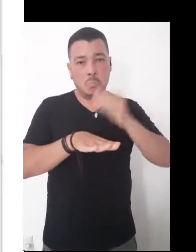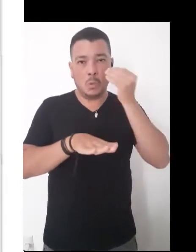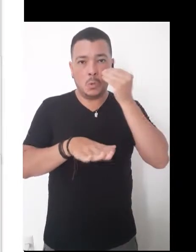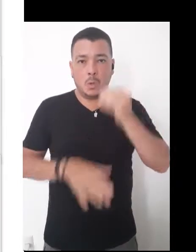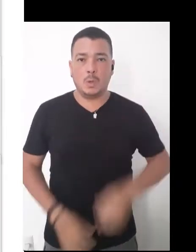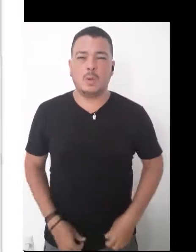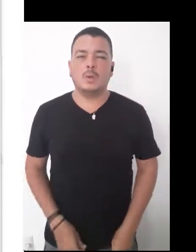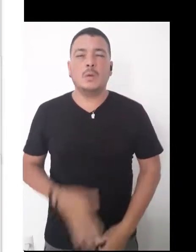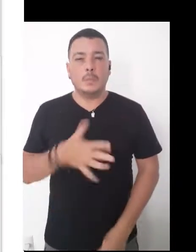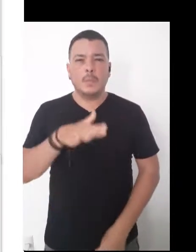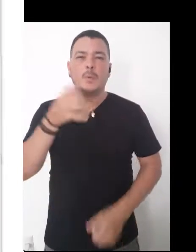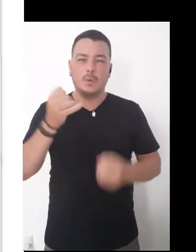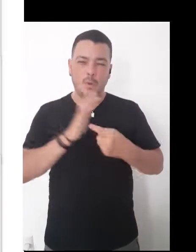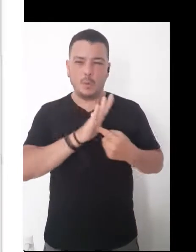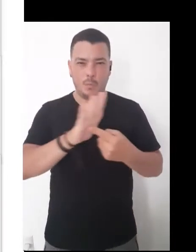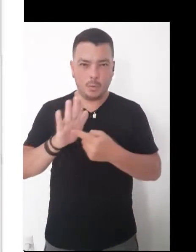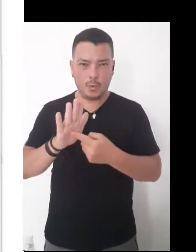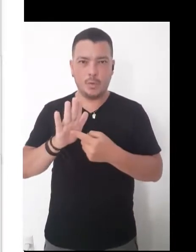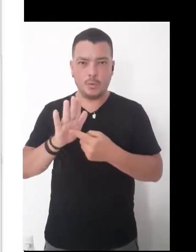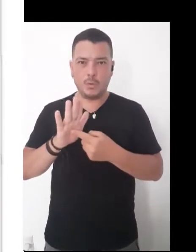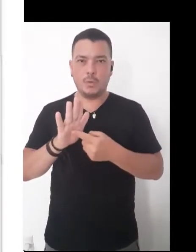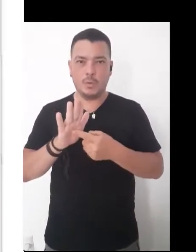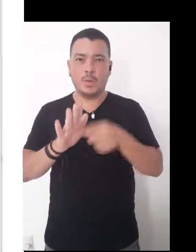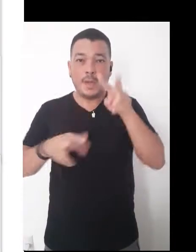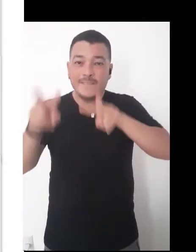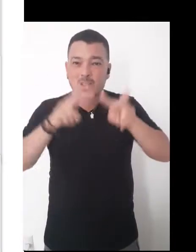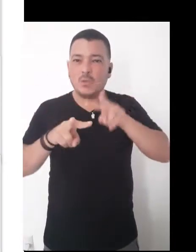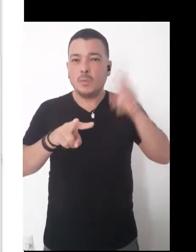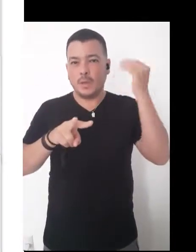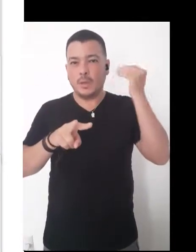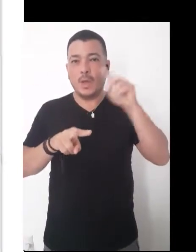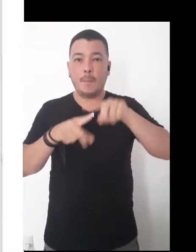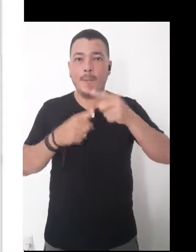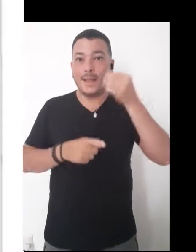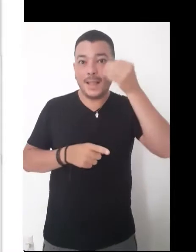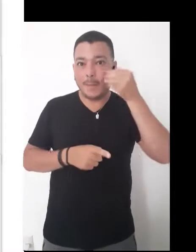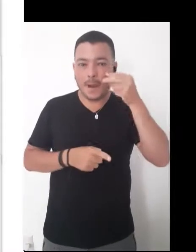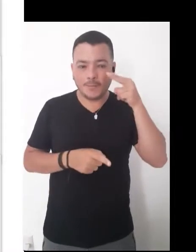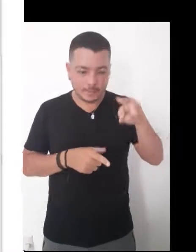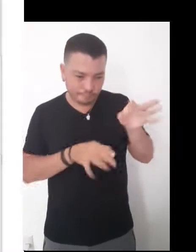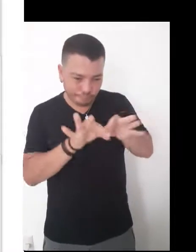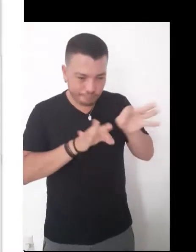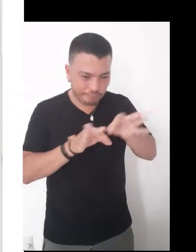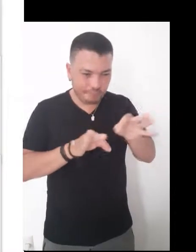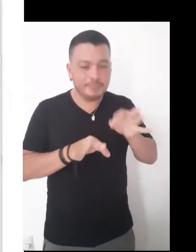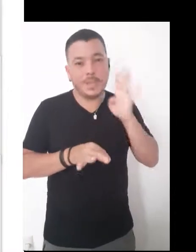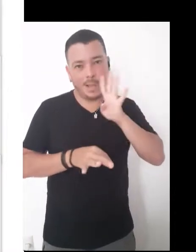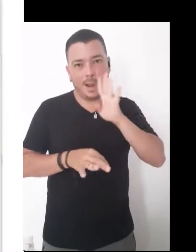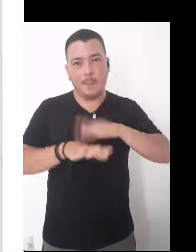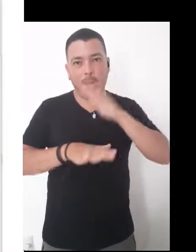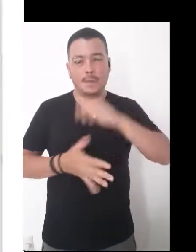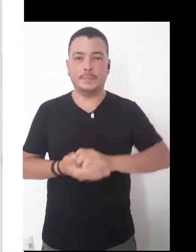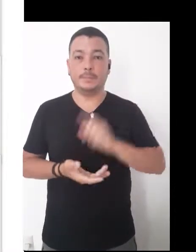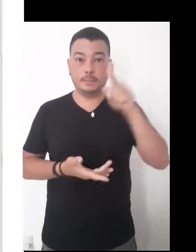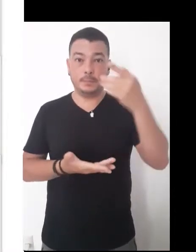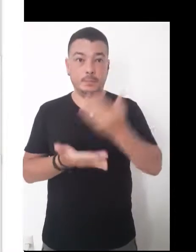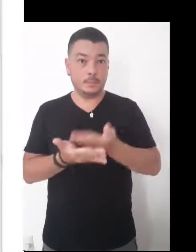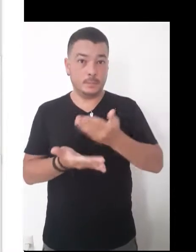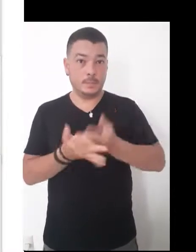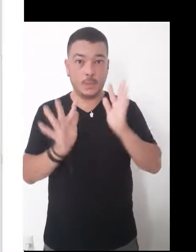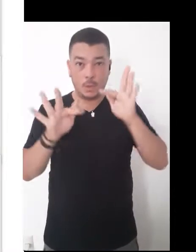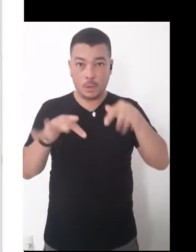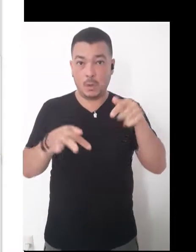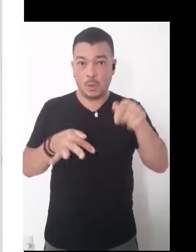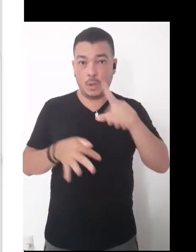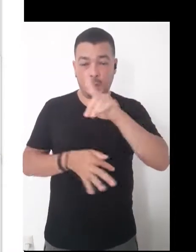mais ou menos o que eu mostrei visualmente na aula anterior, mas fazendo na prática é sempre mais legal. De qualquer sorte, na aula seguinte, eu vou finalizar essa parte